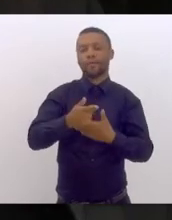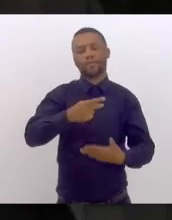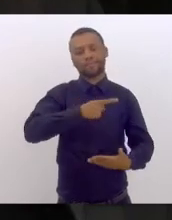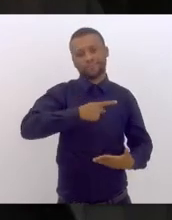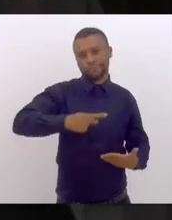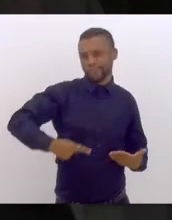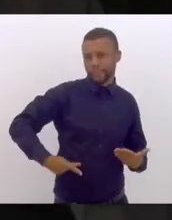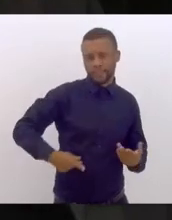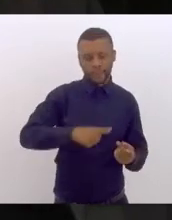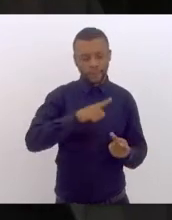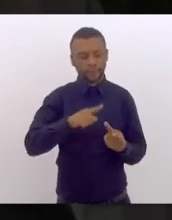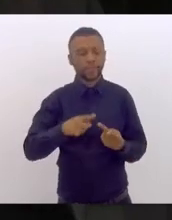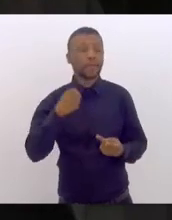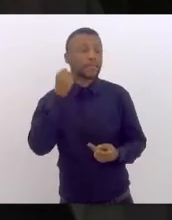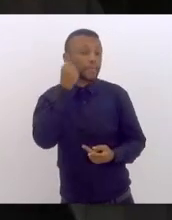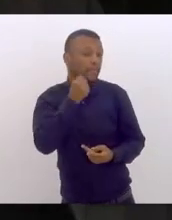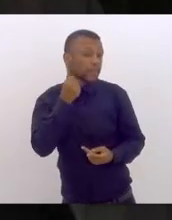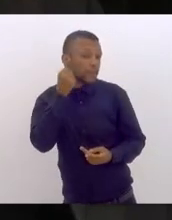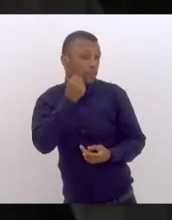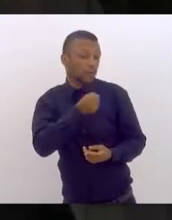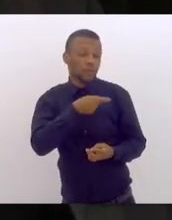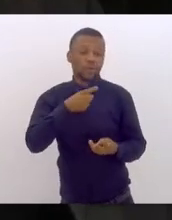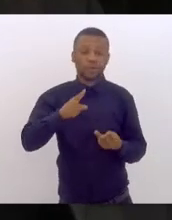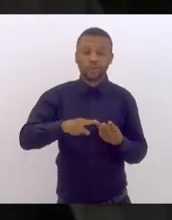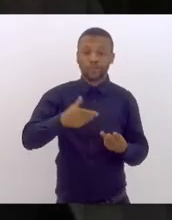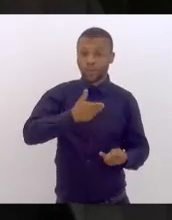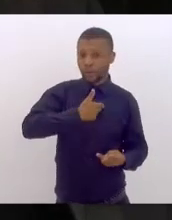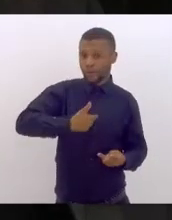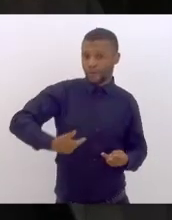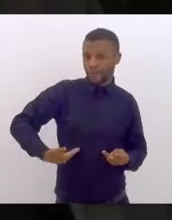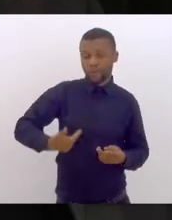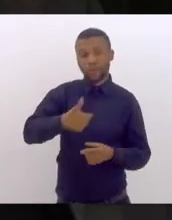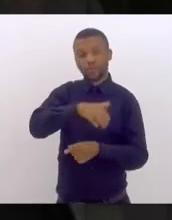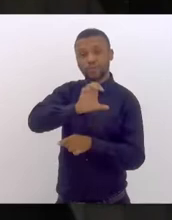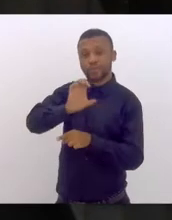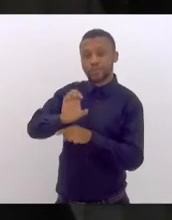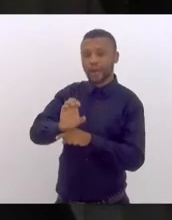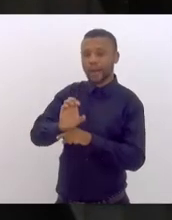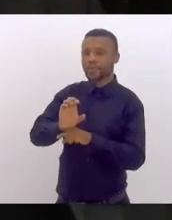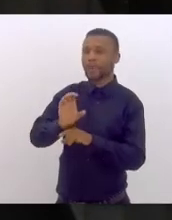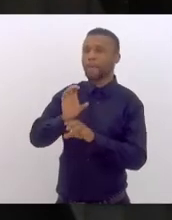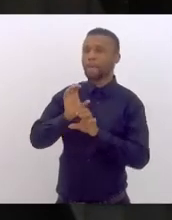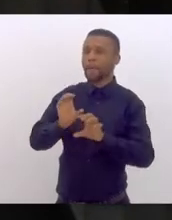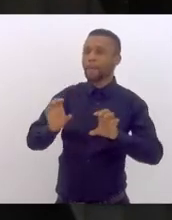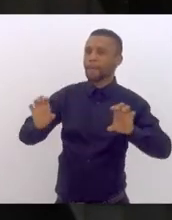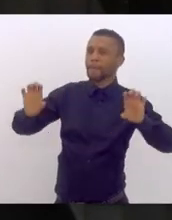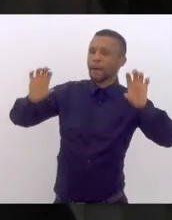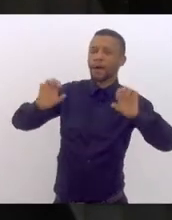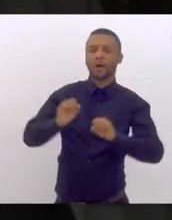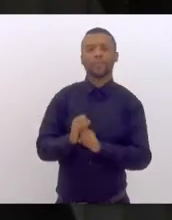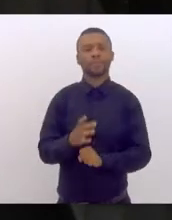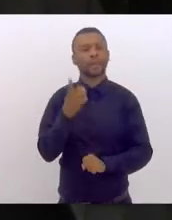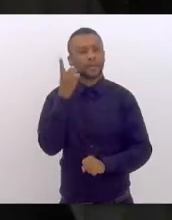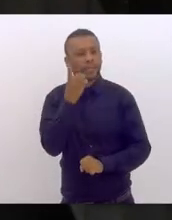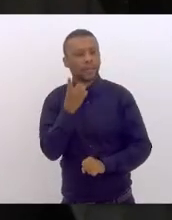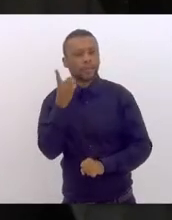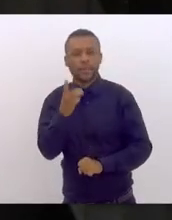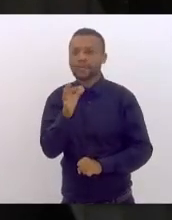Senador da República governador de estado deputado federal